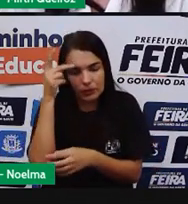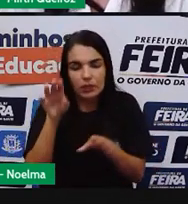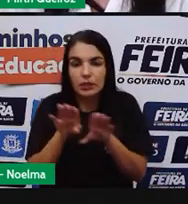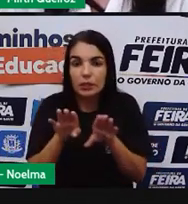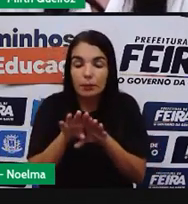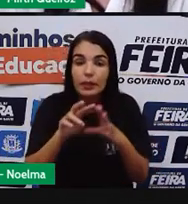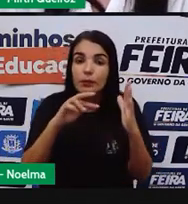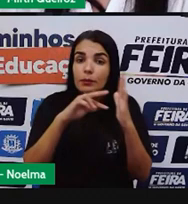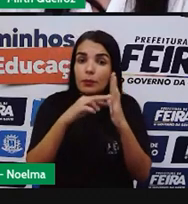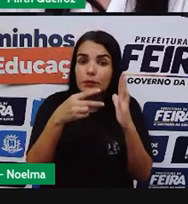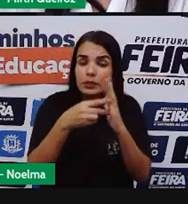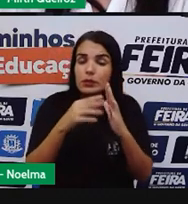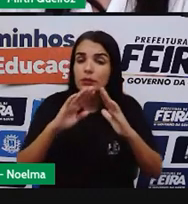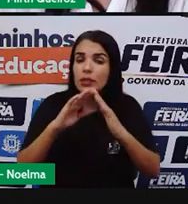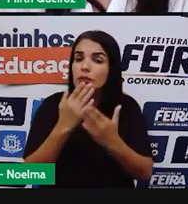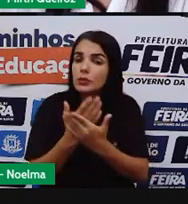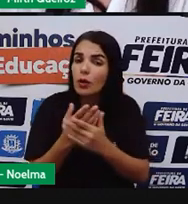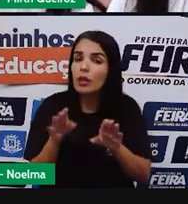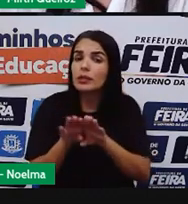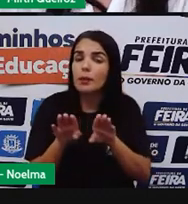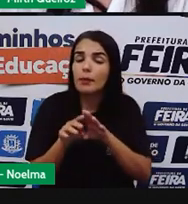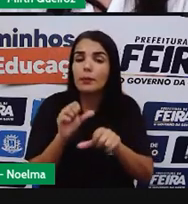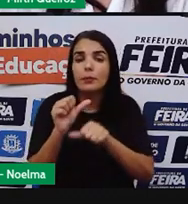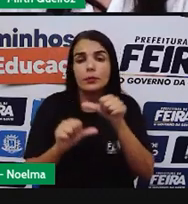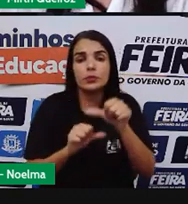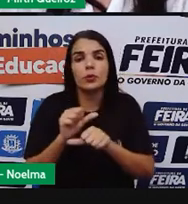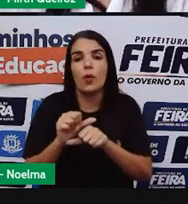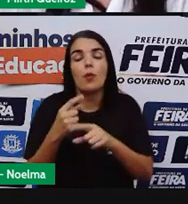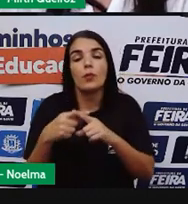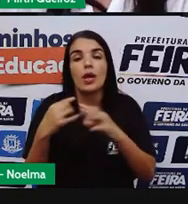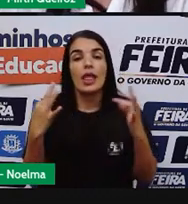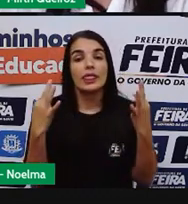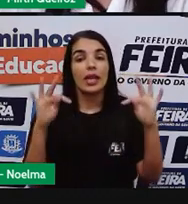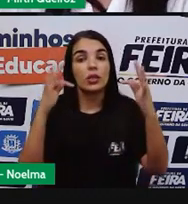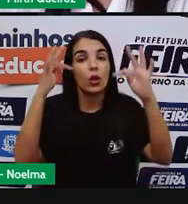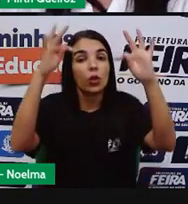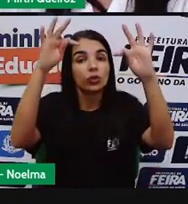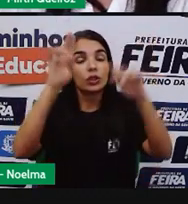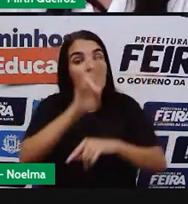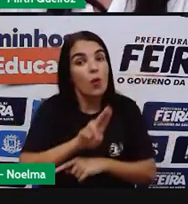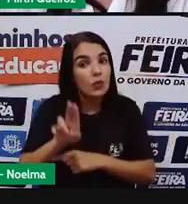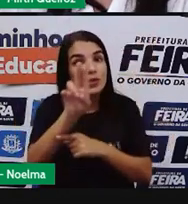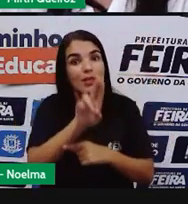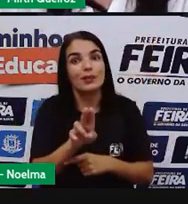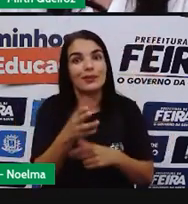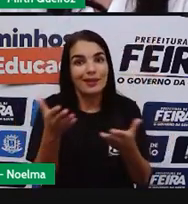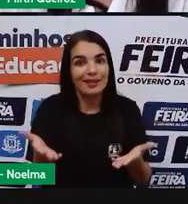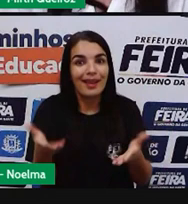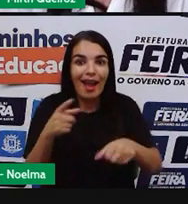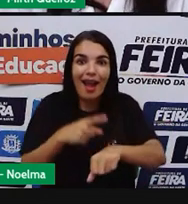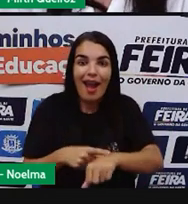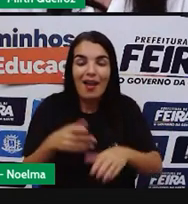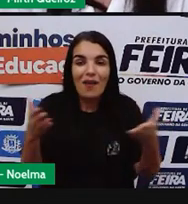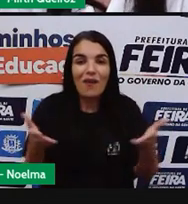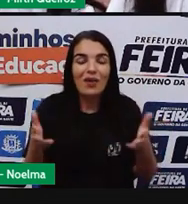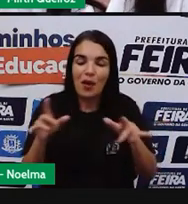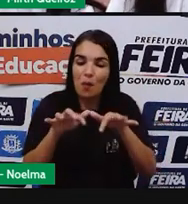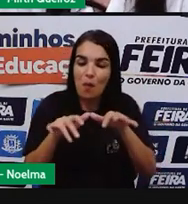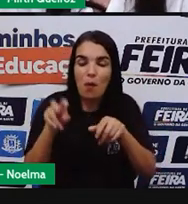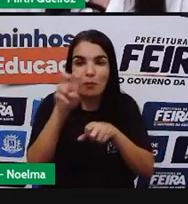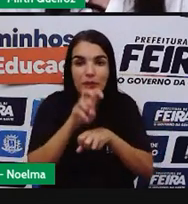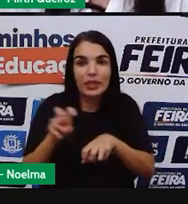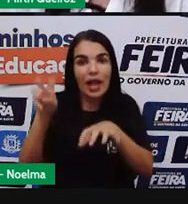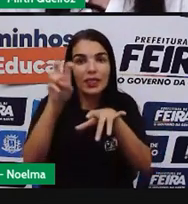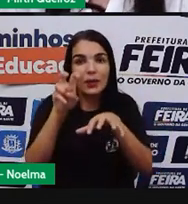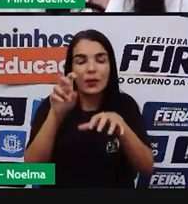também, porque passamos a utilizar a tecnologia a nosso favor, que é o que a gente está utilizando aqui. O computador,